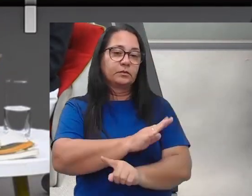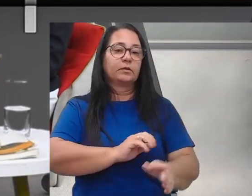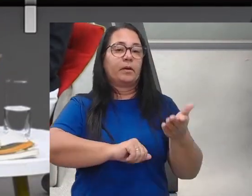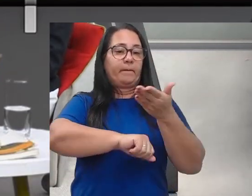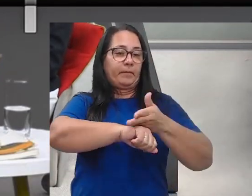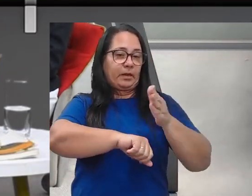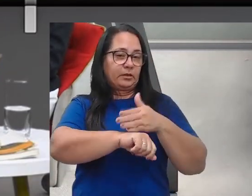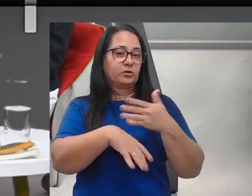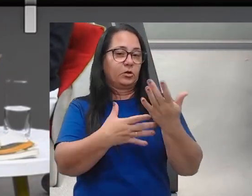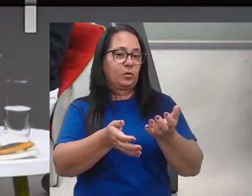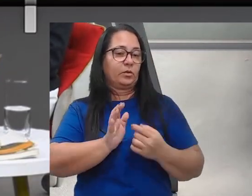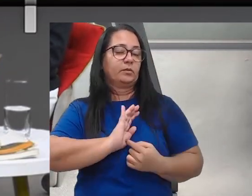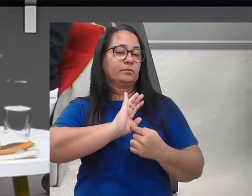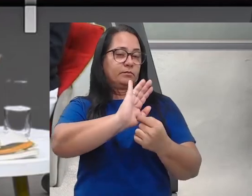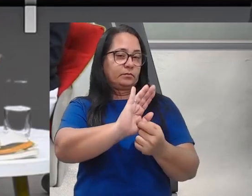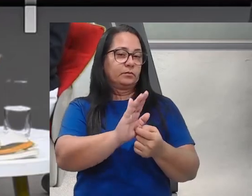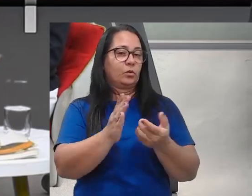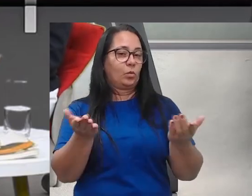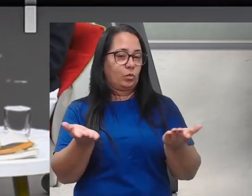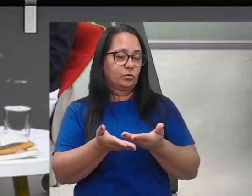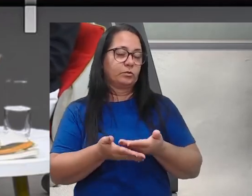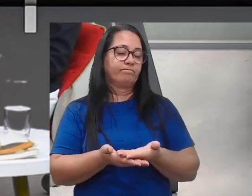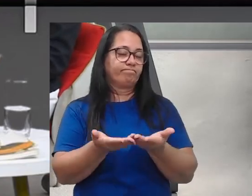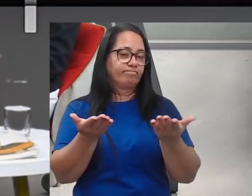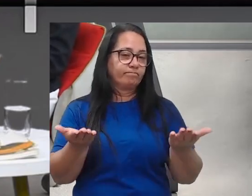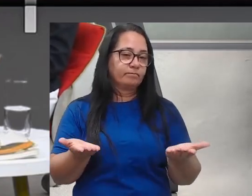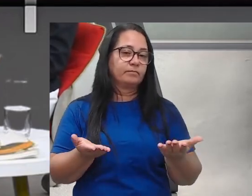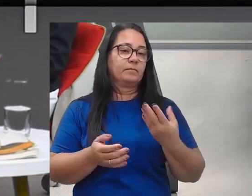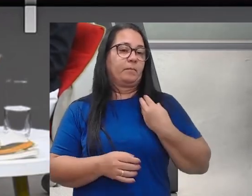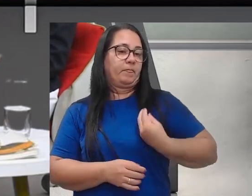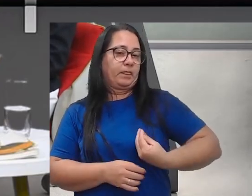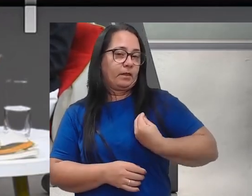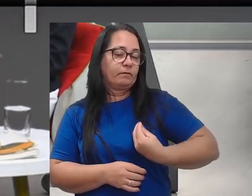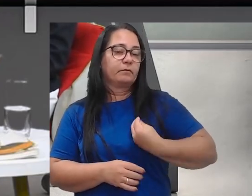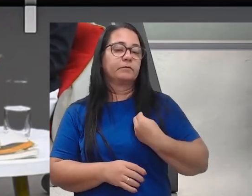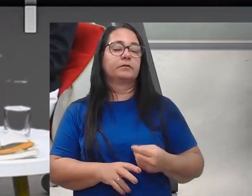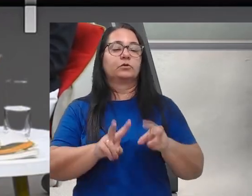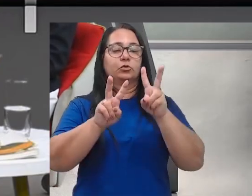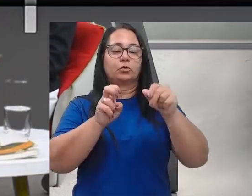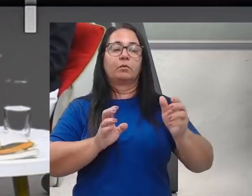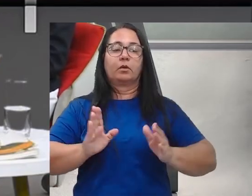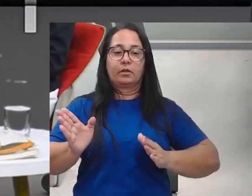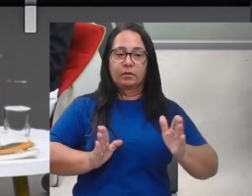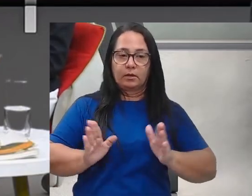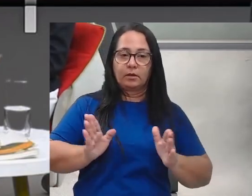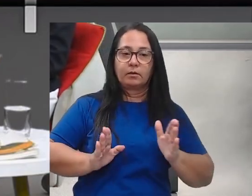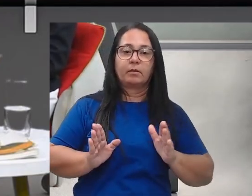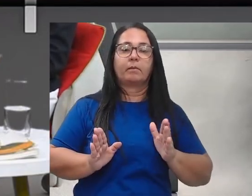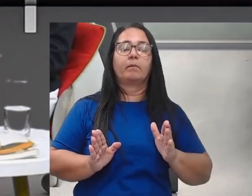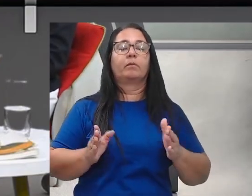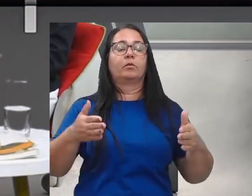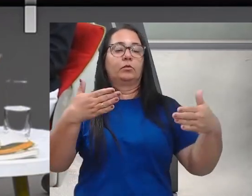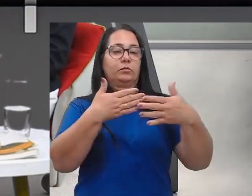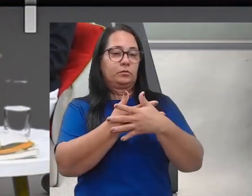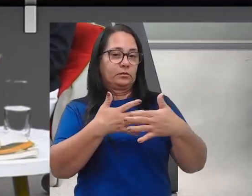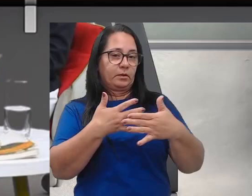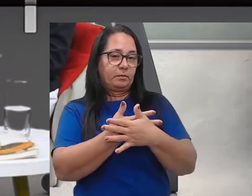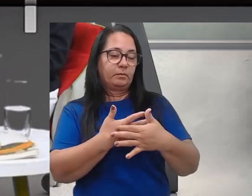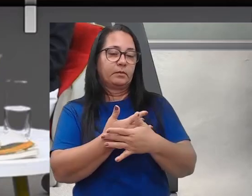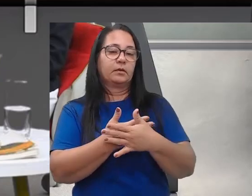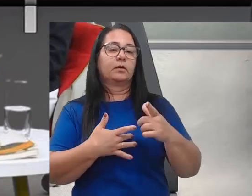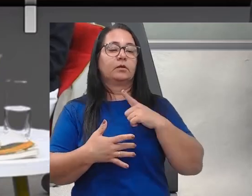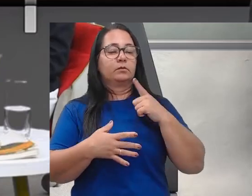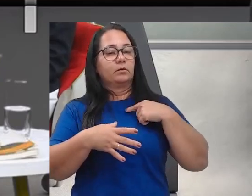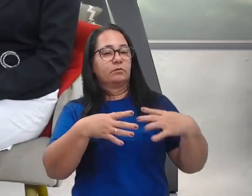com vocês hoje aqui. É o que essa vivência, especialmente durante o tempo no Sebrae, me trouxe que eu posso trazer de contribuição para